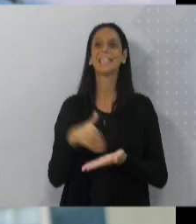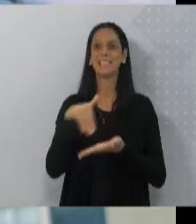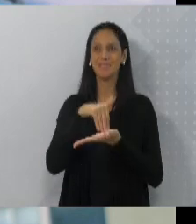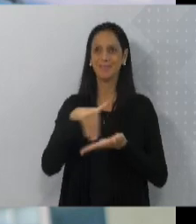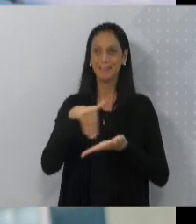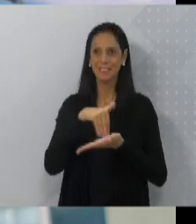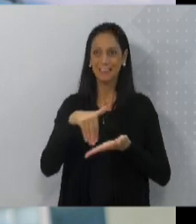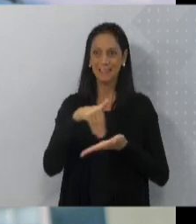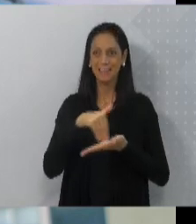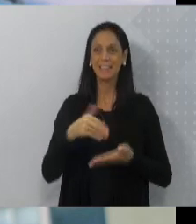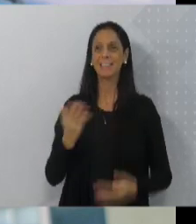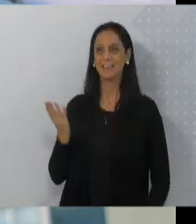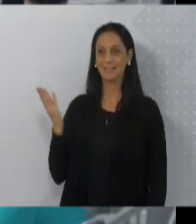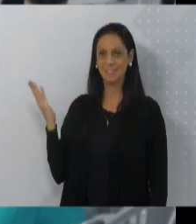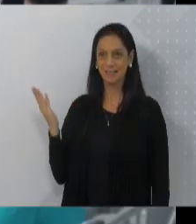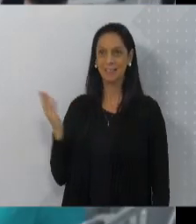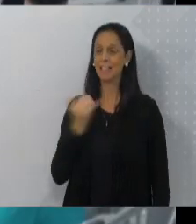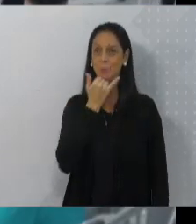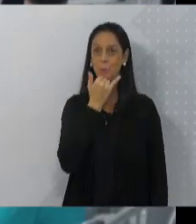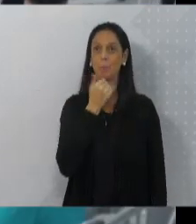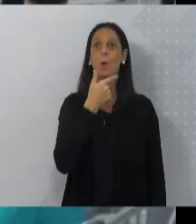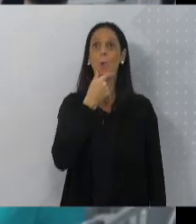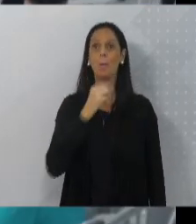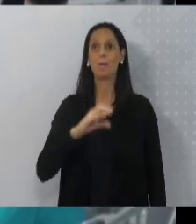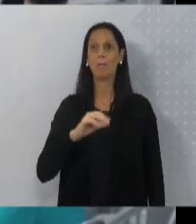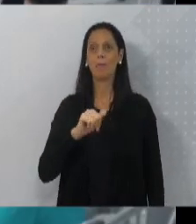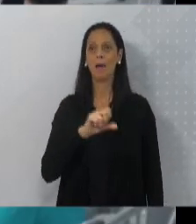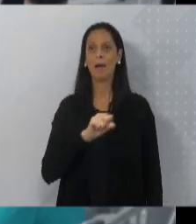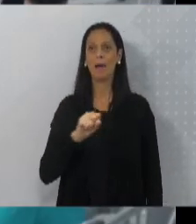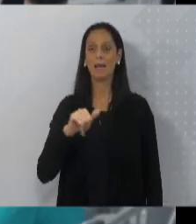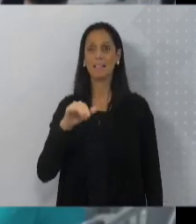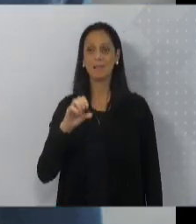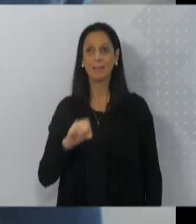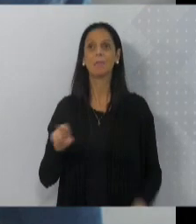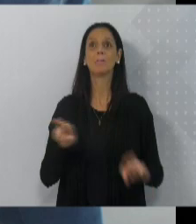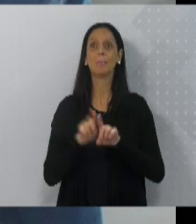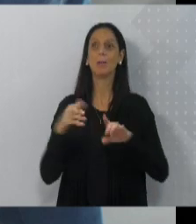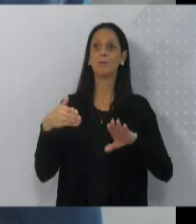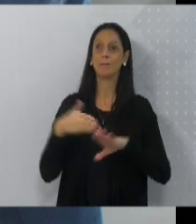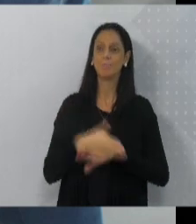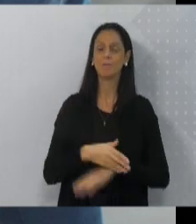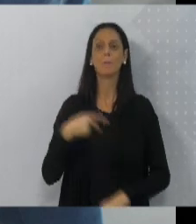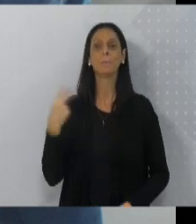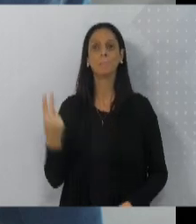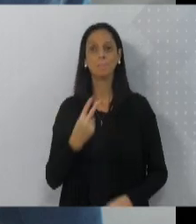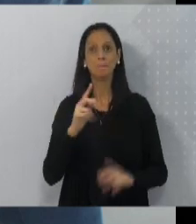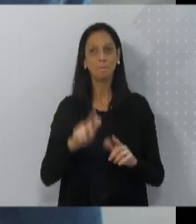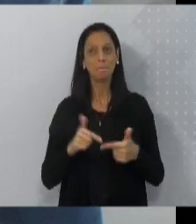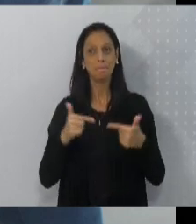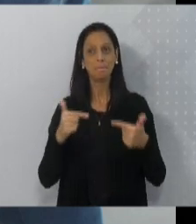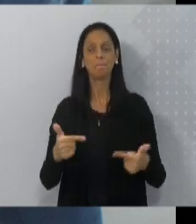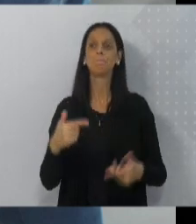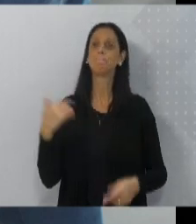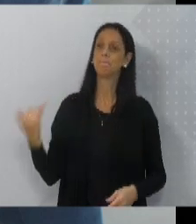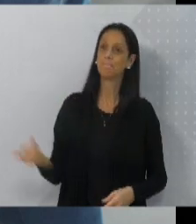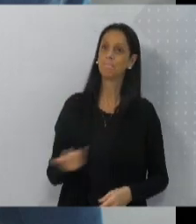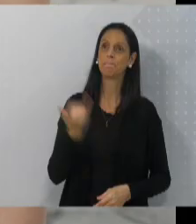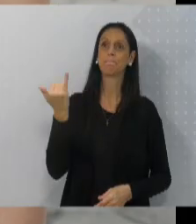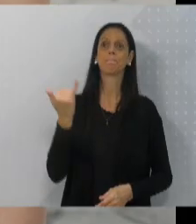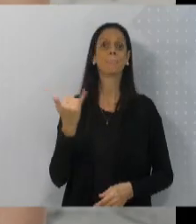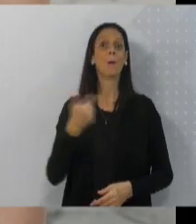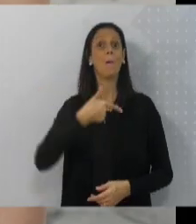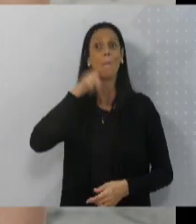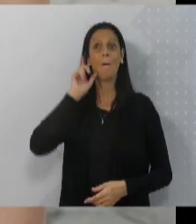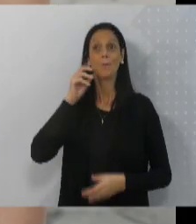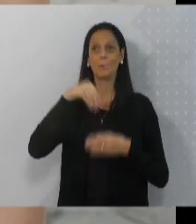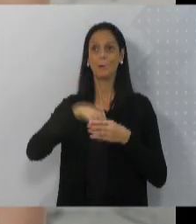secretária. Aqui está o Cazique, que também foi secretário importante, né, valorizar essa ação importante, ontem casa lotada,